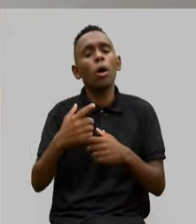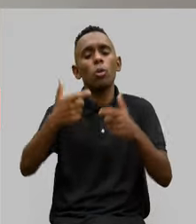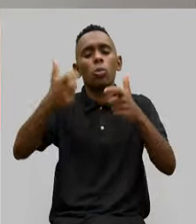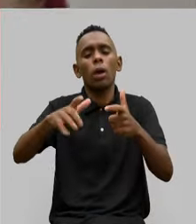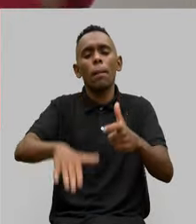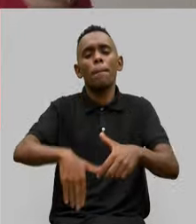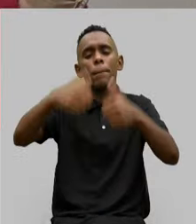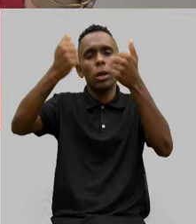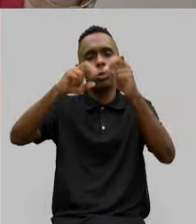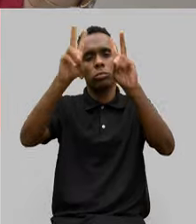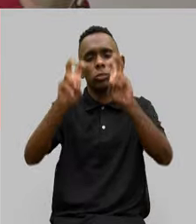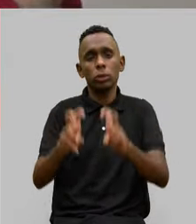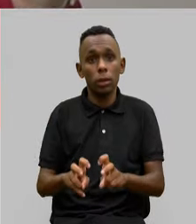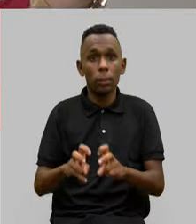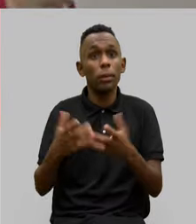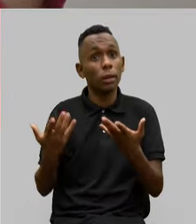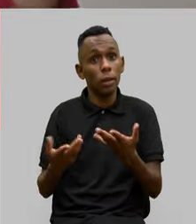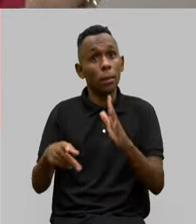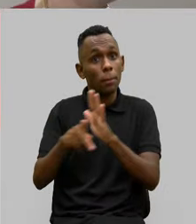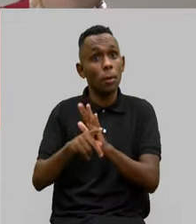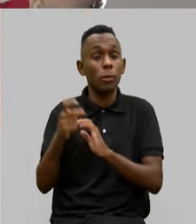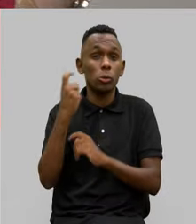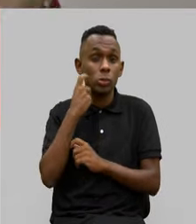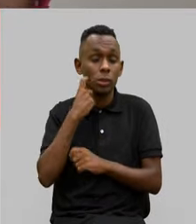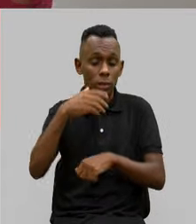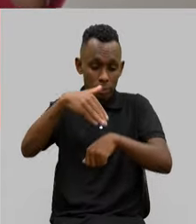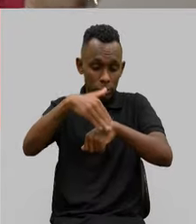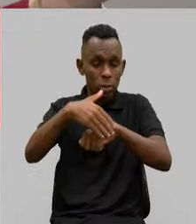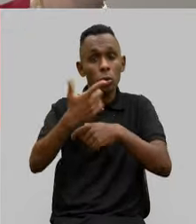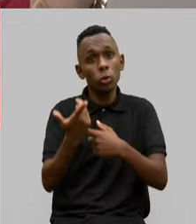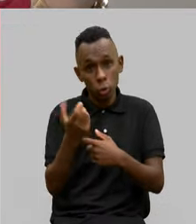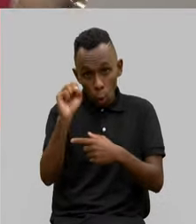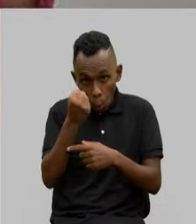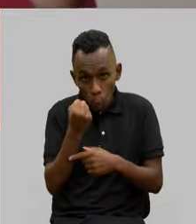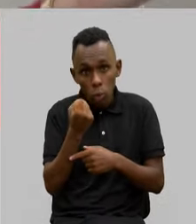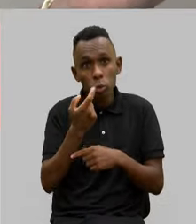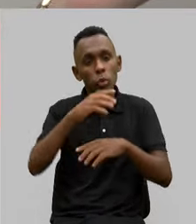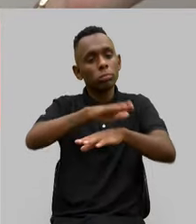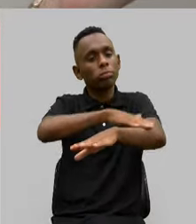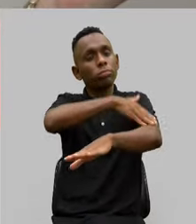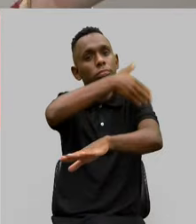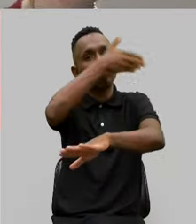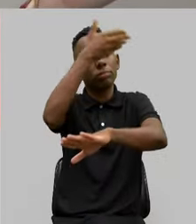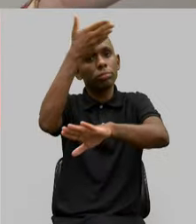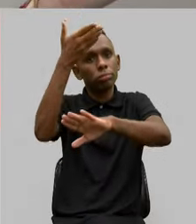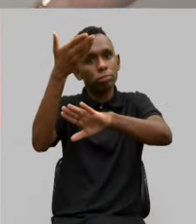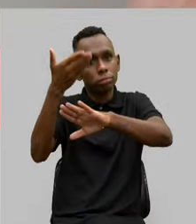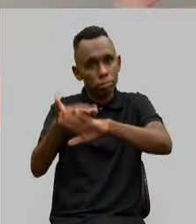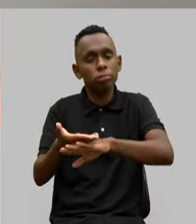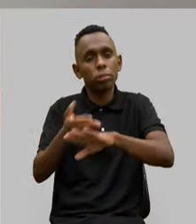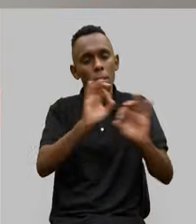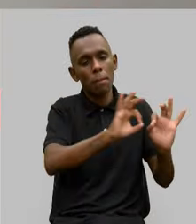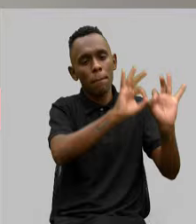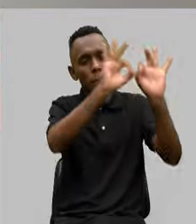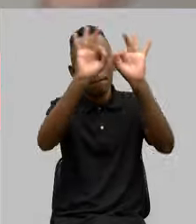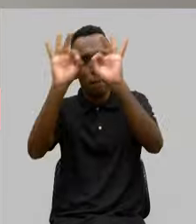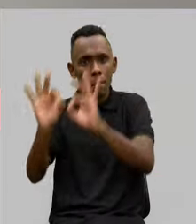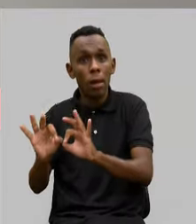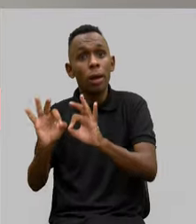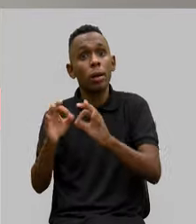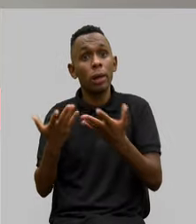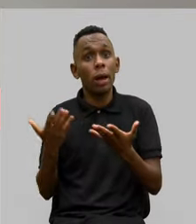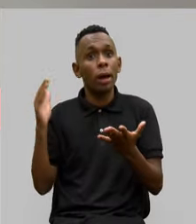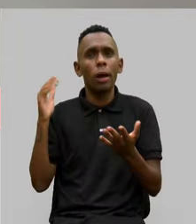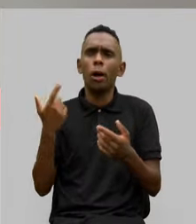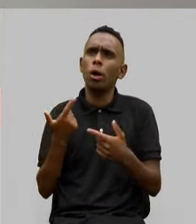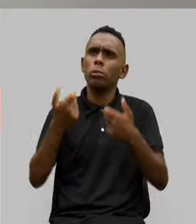disputar pauta nós estamos disputando a pauta numa sexta-feira 8 horas da noite porque a gente passou o dia inteiro ao vivo na TV Assembleia que chega até onde a gente